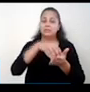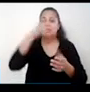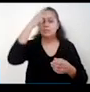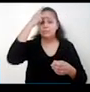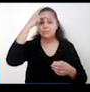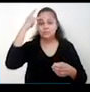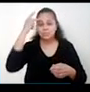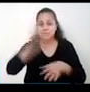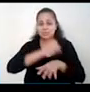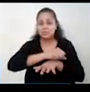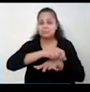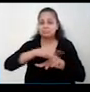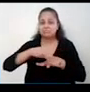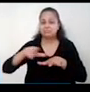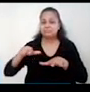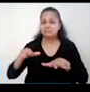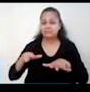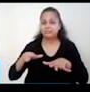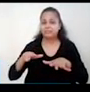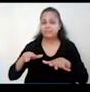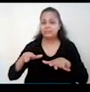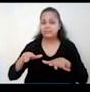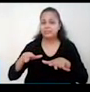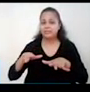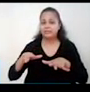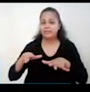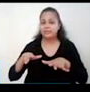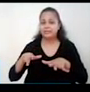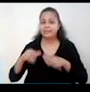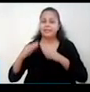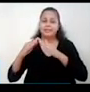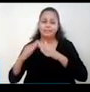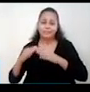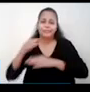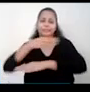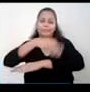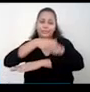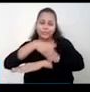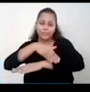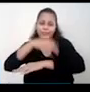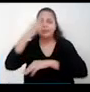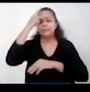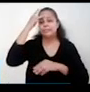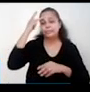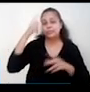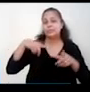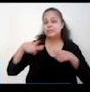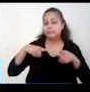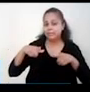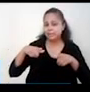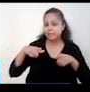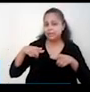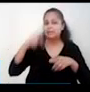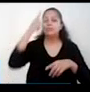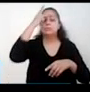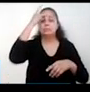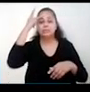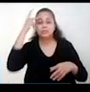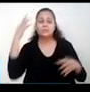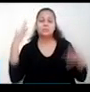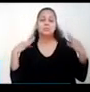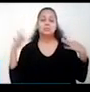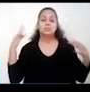classes sociais, nós podemos encontrar pessoas em situações de rua, pessoas trabalhando, né, pessoas fazendo turismo. Então,